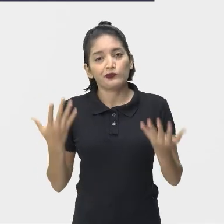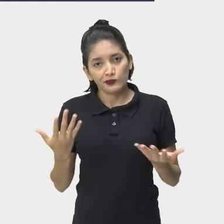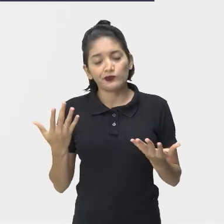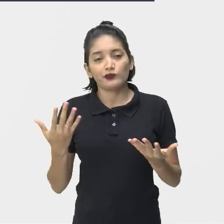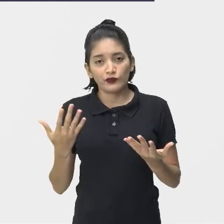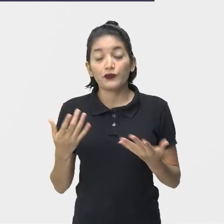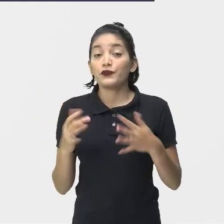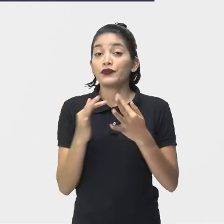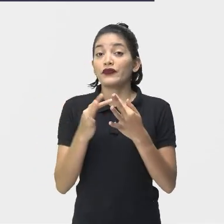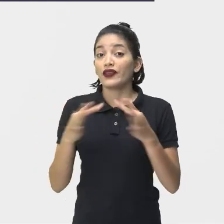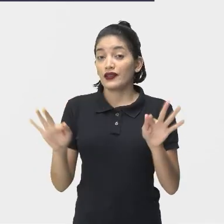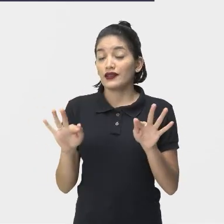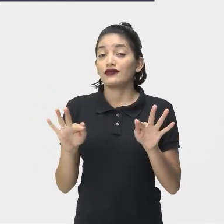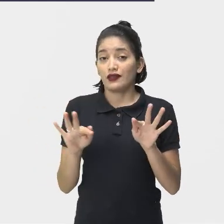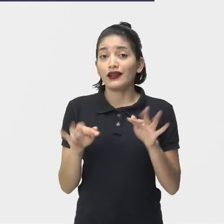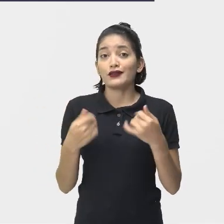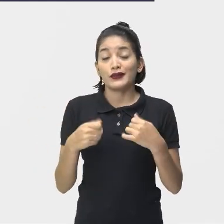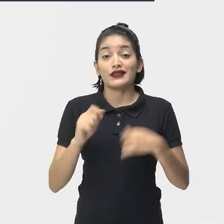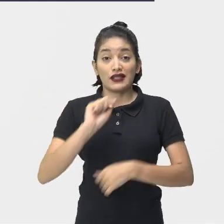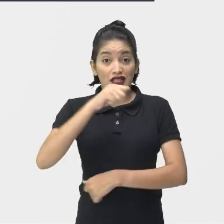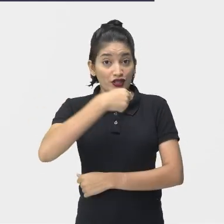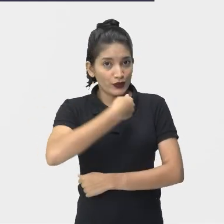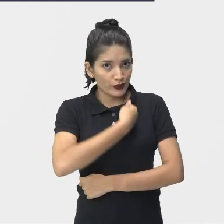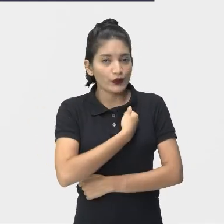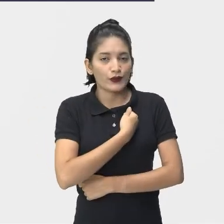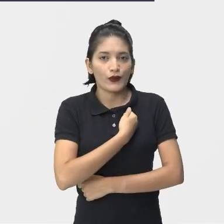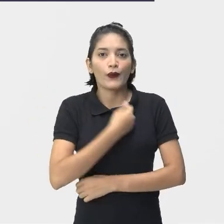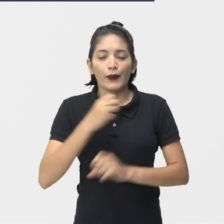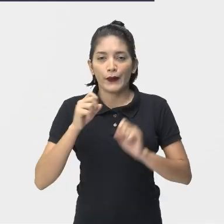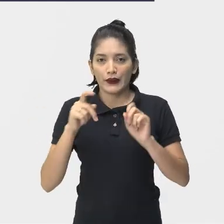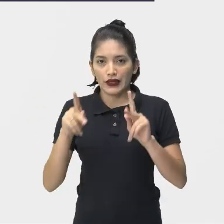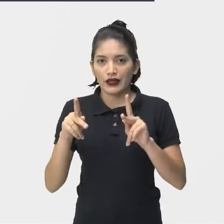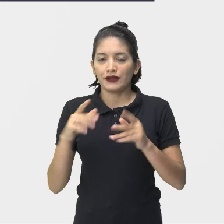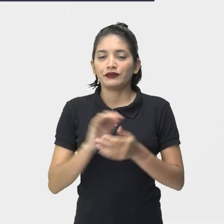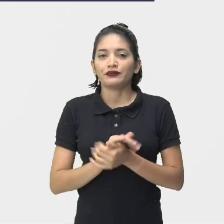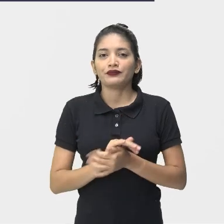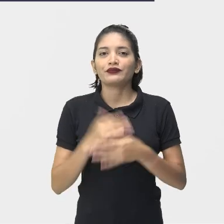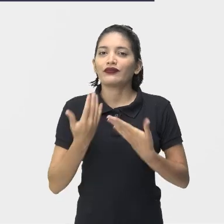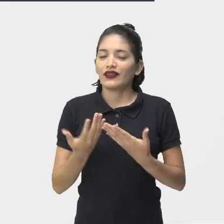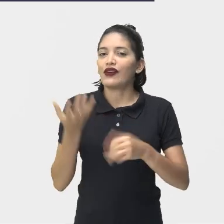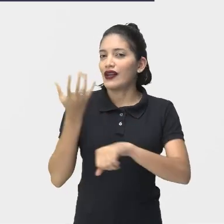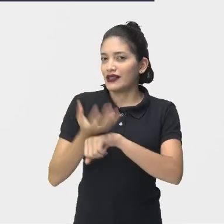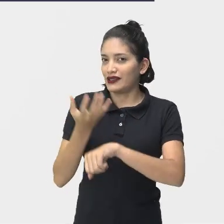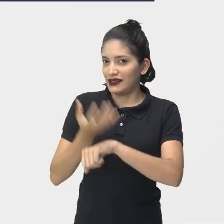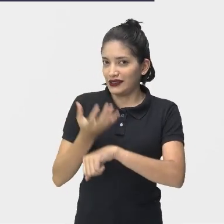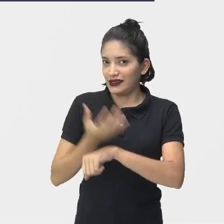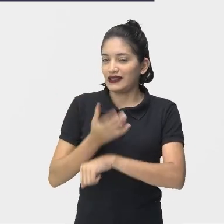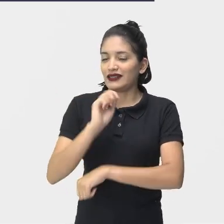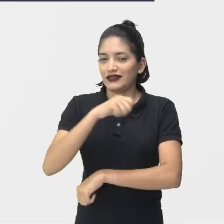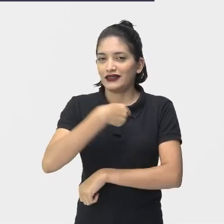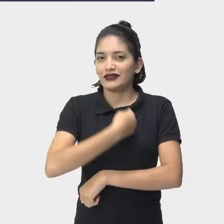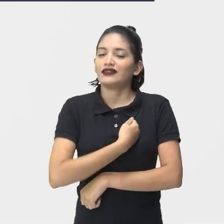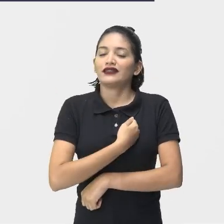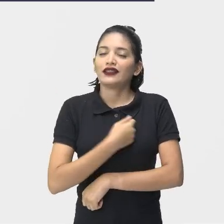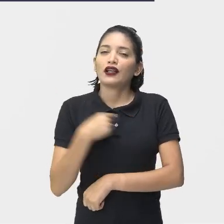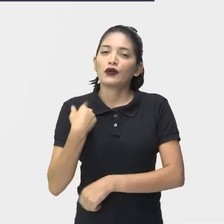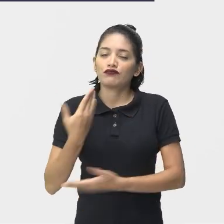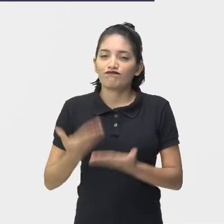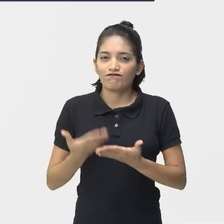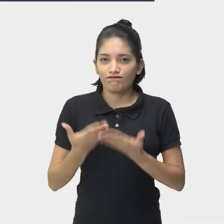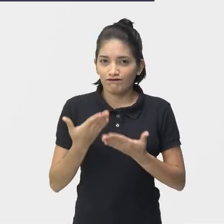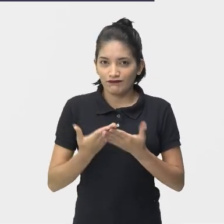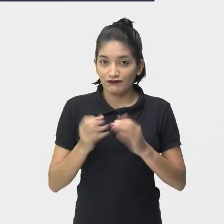que essas frases deveriam ser em espanhol, afinal, é o nosso componente curricular que nós estamos